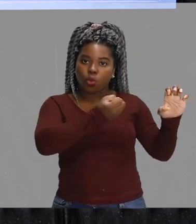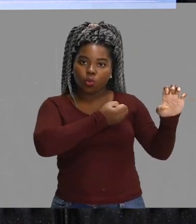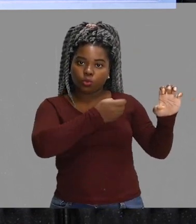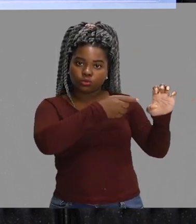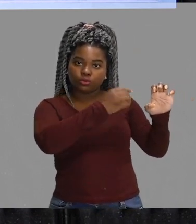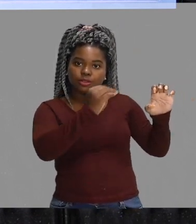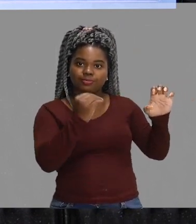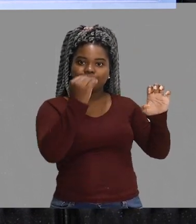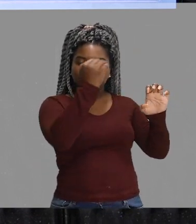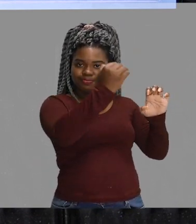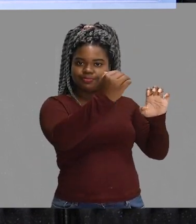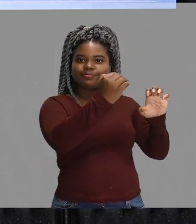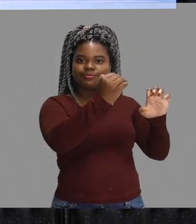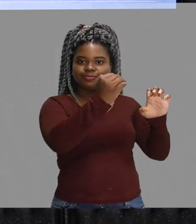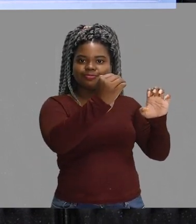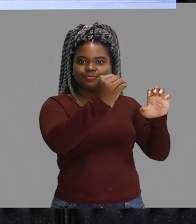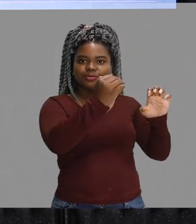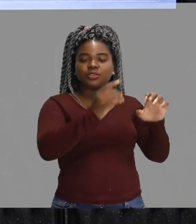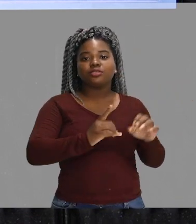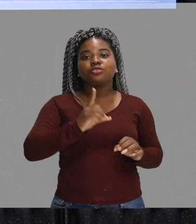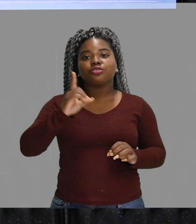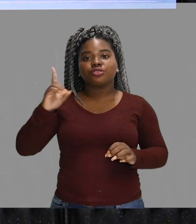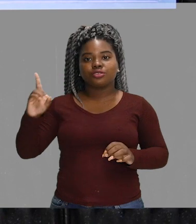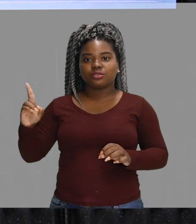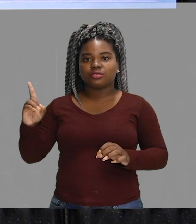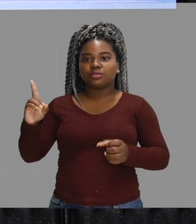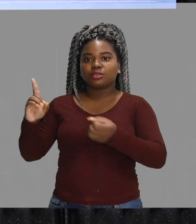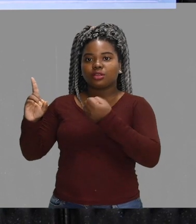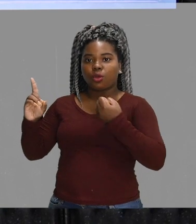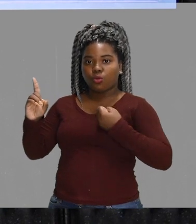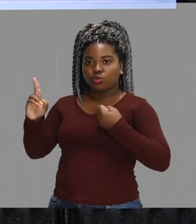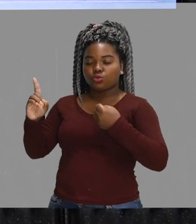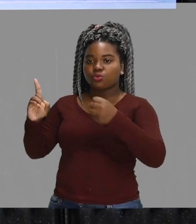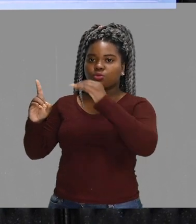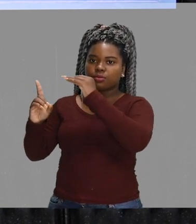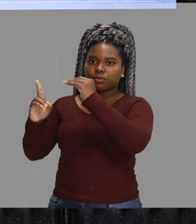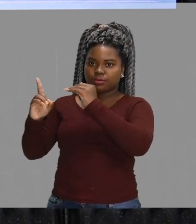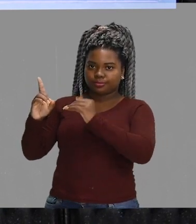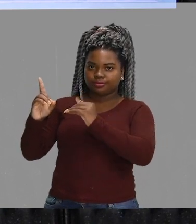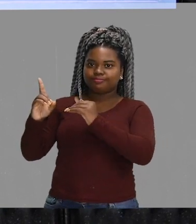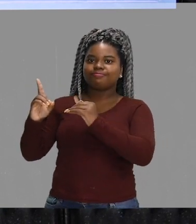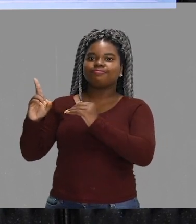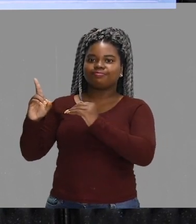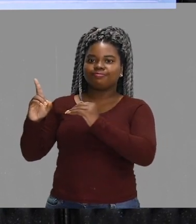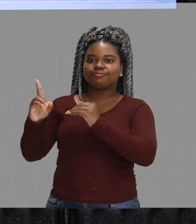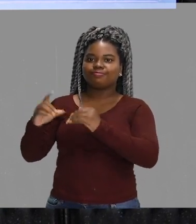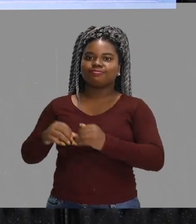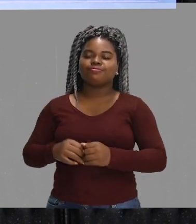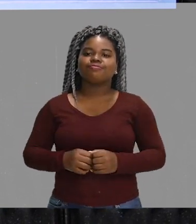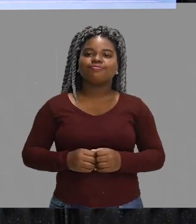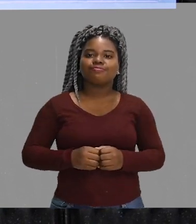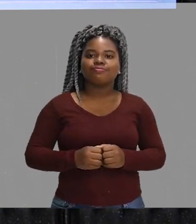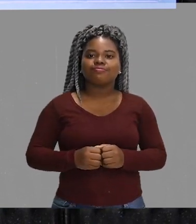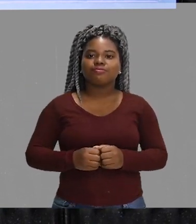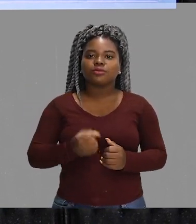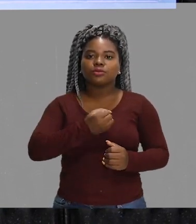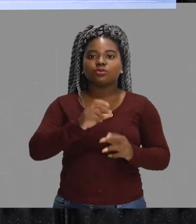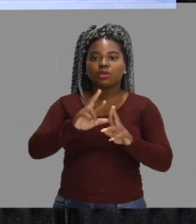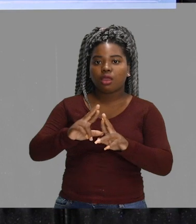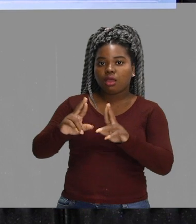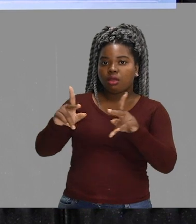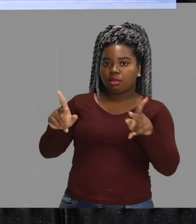1s2, 2s2, 2p6, 3s2, 3p1. Turma,